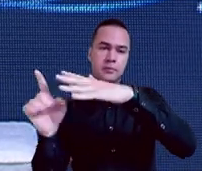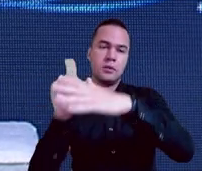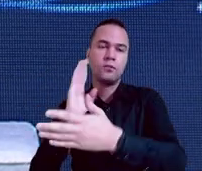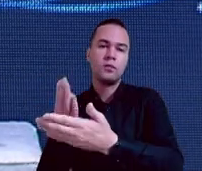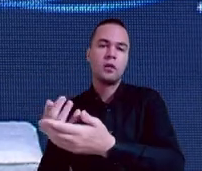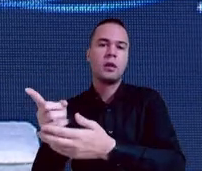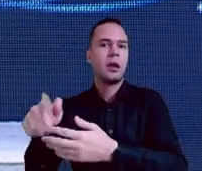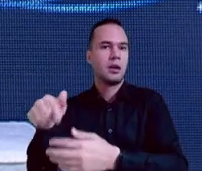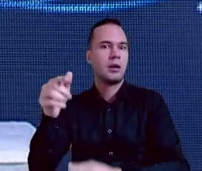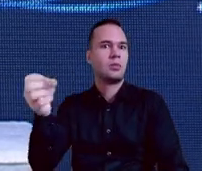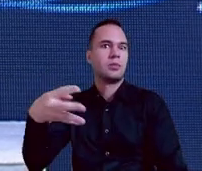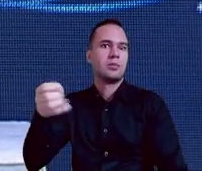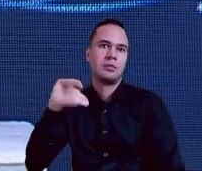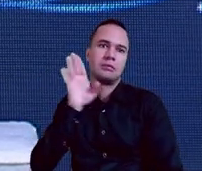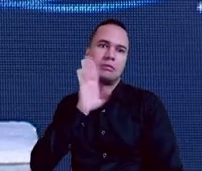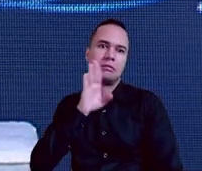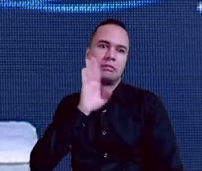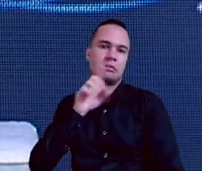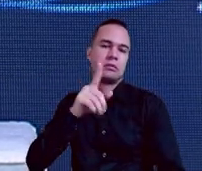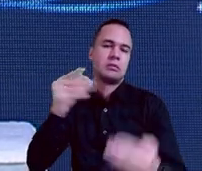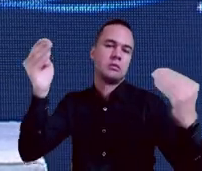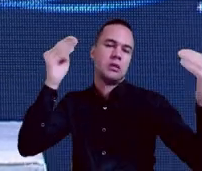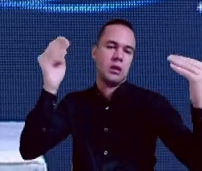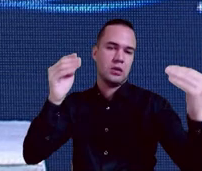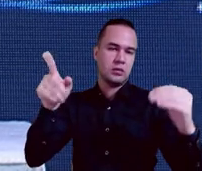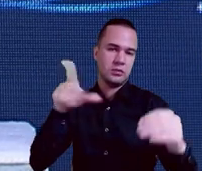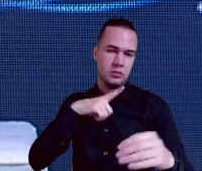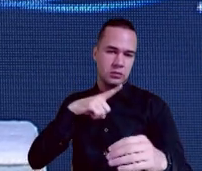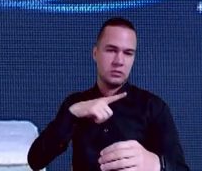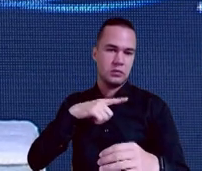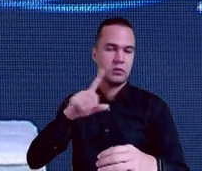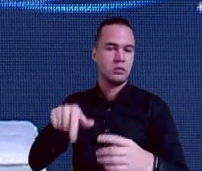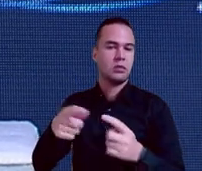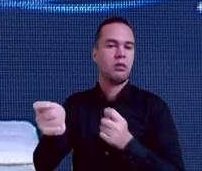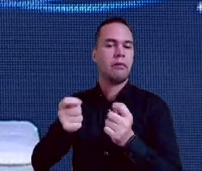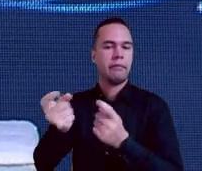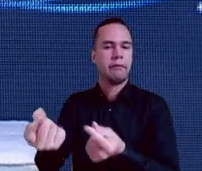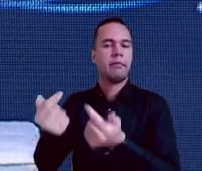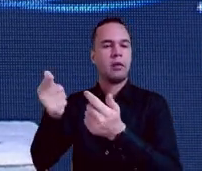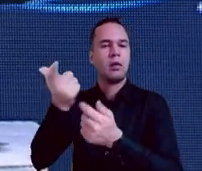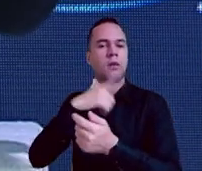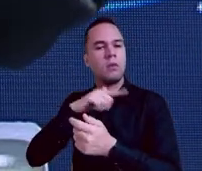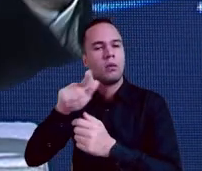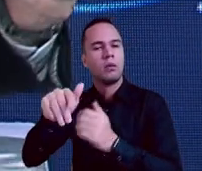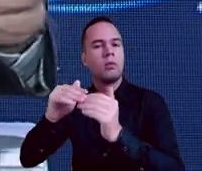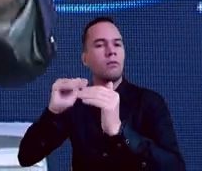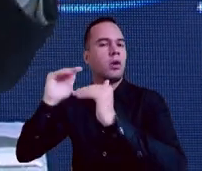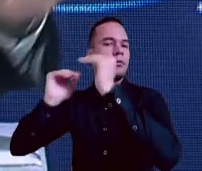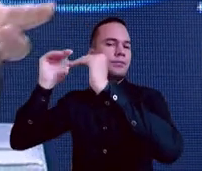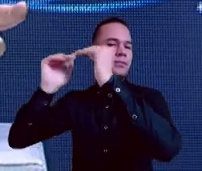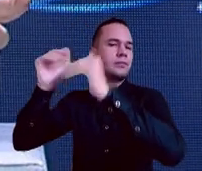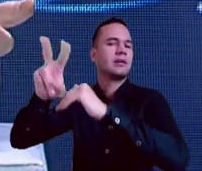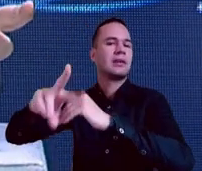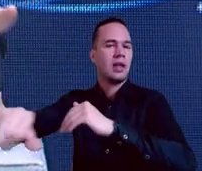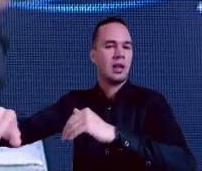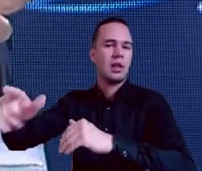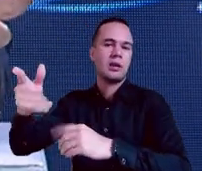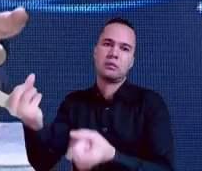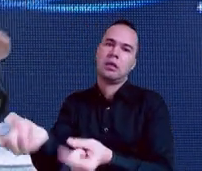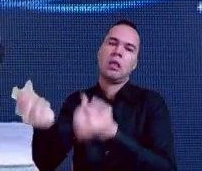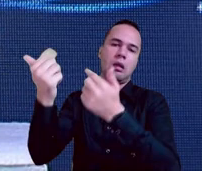uma tendência que tem comperble e que dependente dos econômicos com muito dinheiro ela ganha uma escala e com isso nós vamos flipar e ganhar muito dinheiro